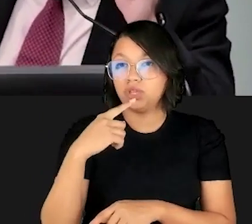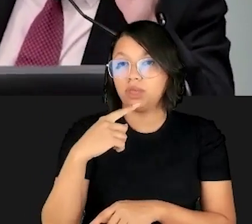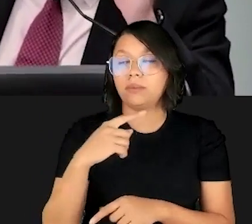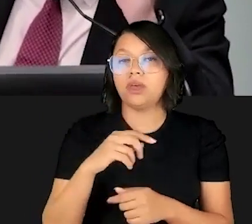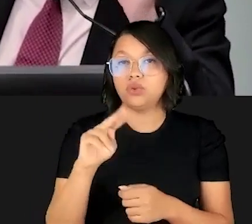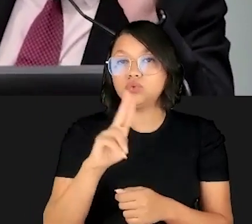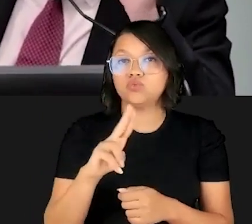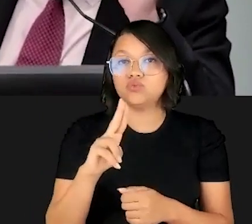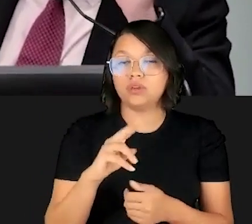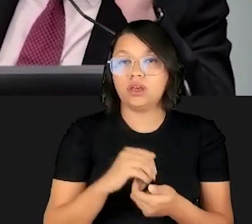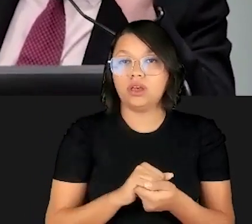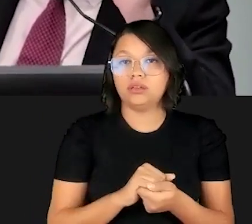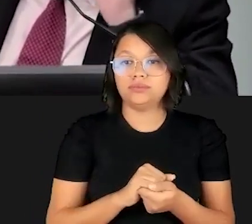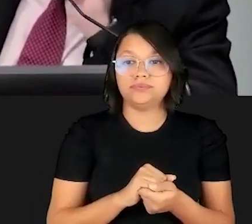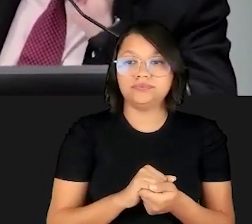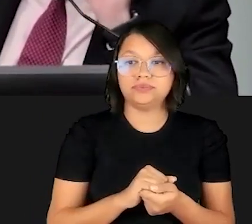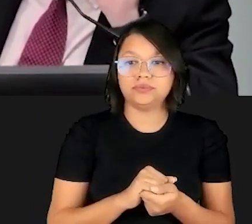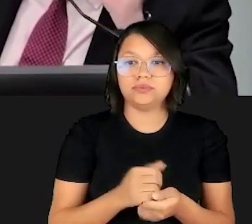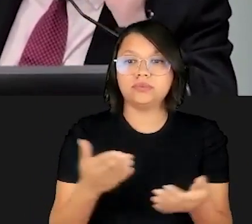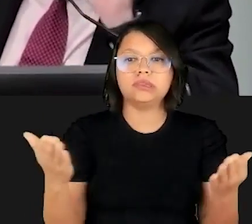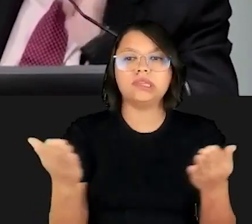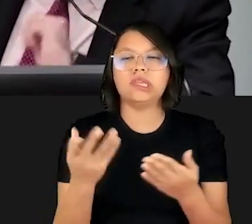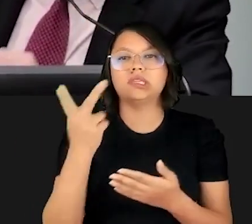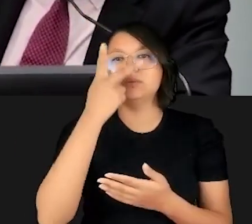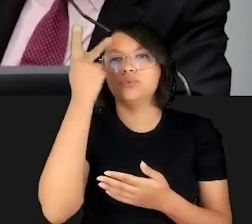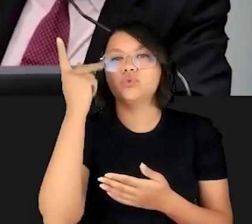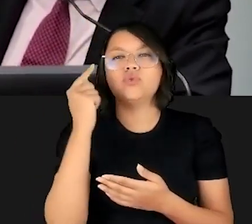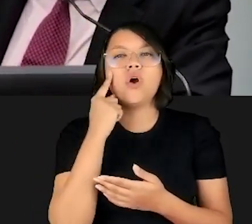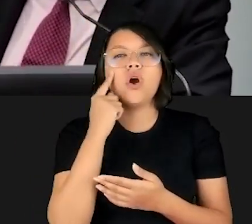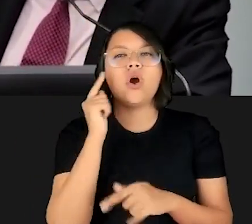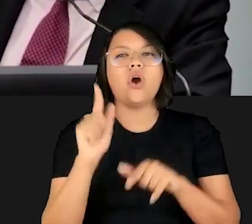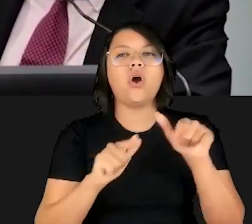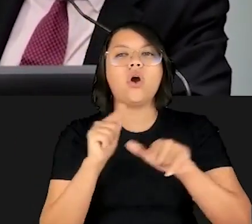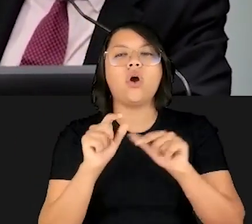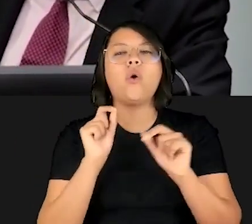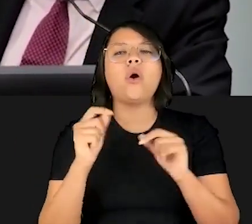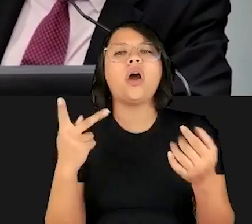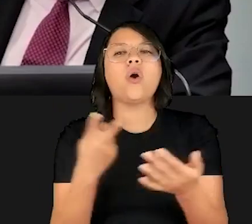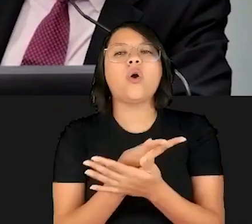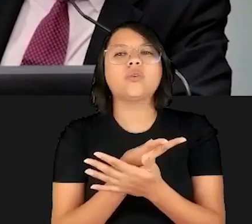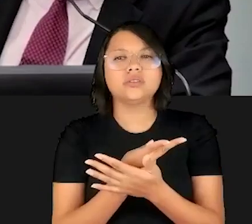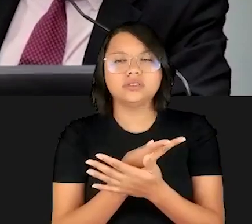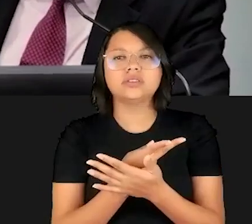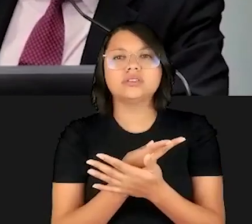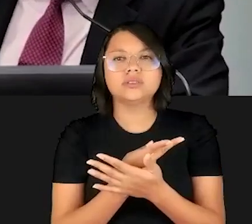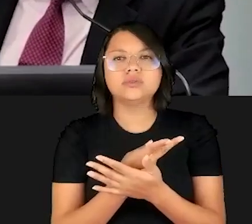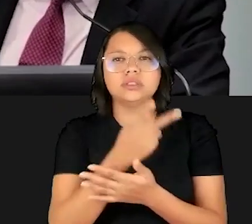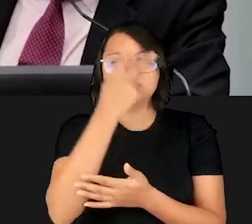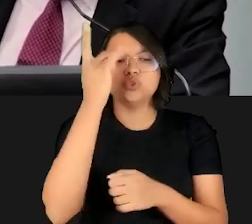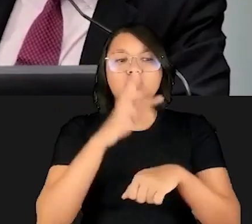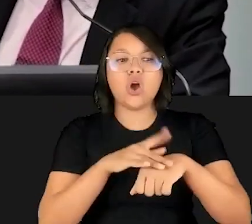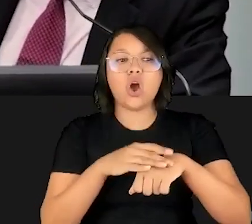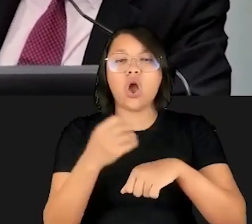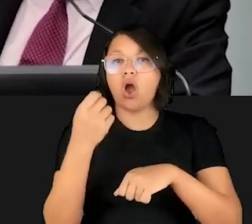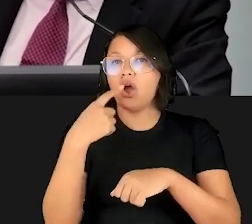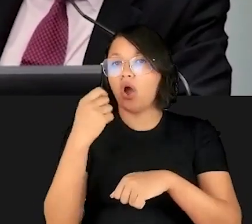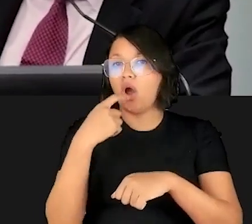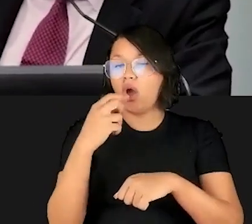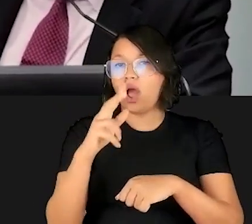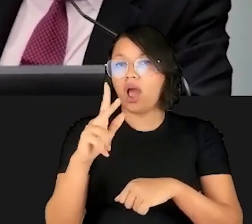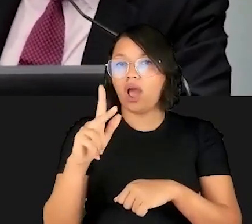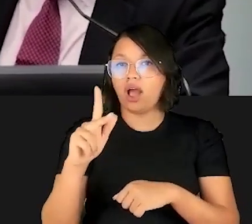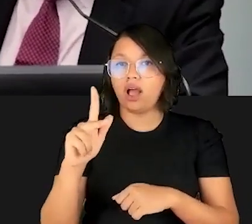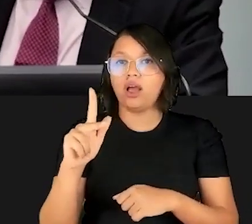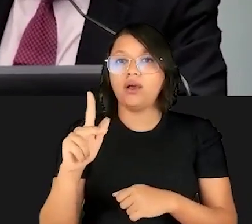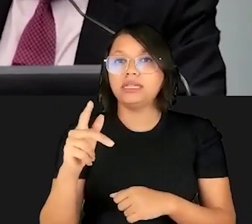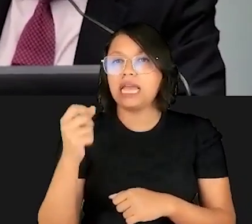esse indivíduo, Arushi e seus colegas, foram olhar nos trabalhos o que aconteceu entre os pacientes que tomaram placebo. E mais ou